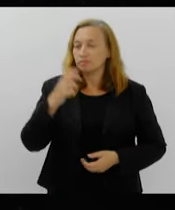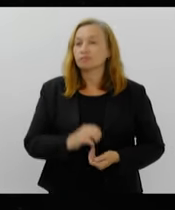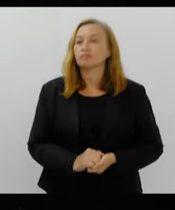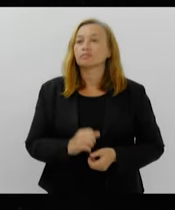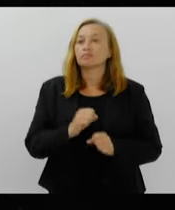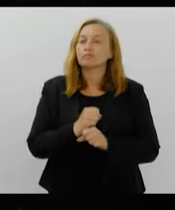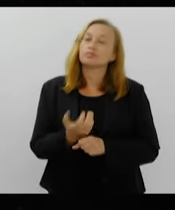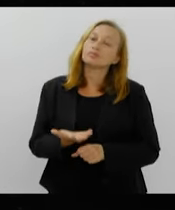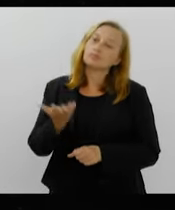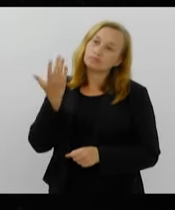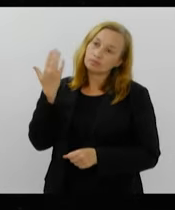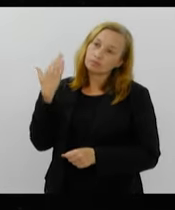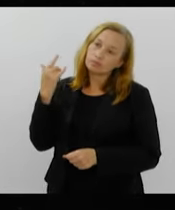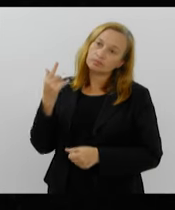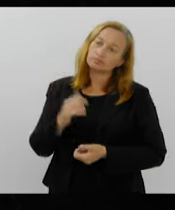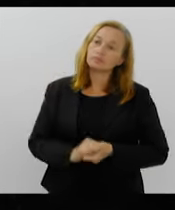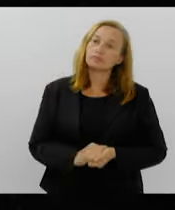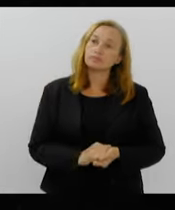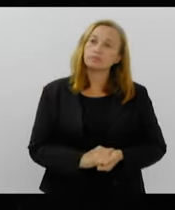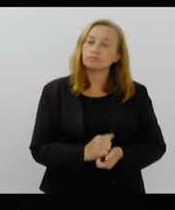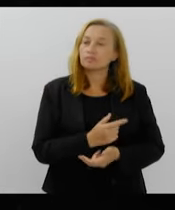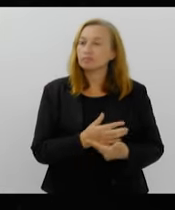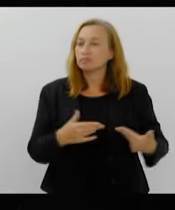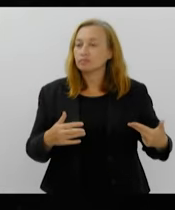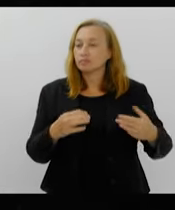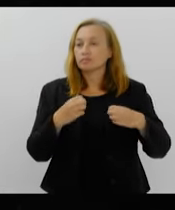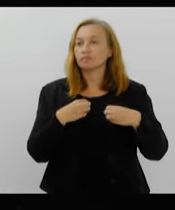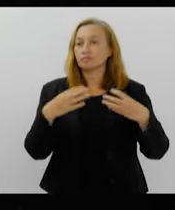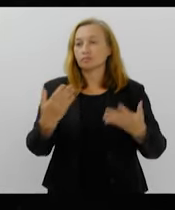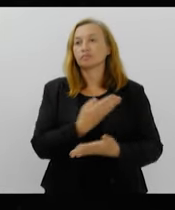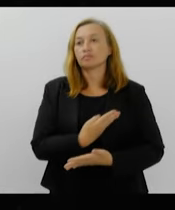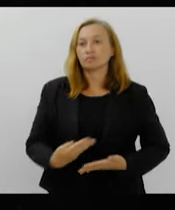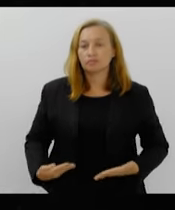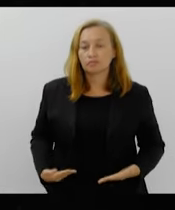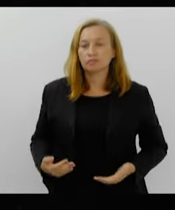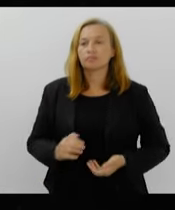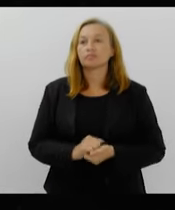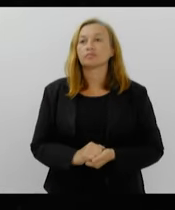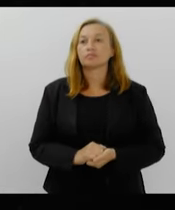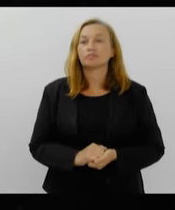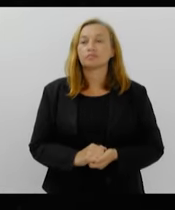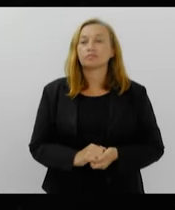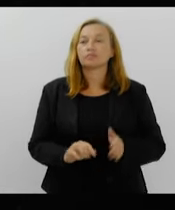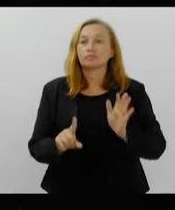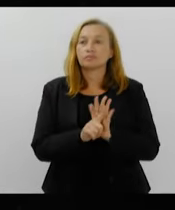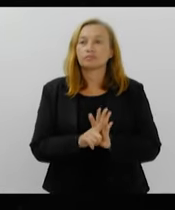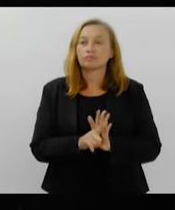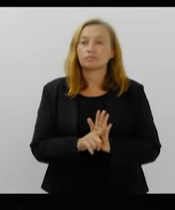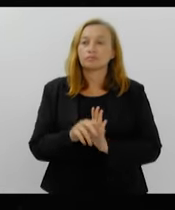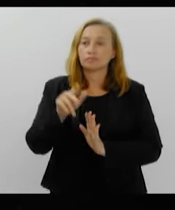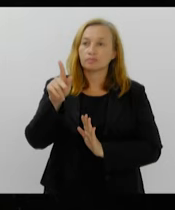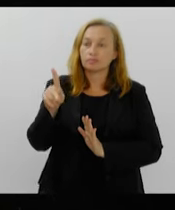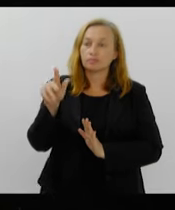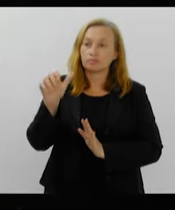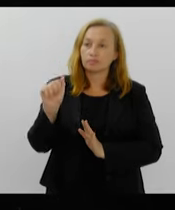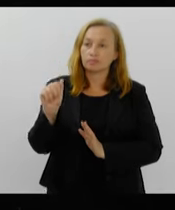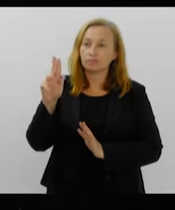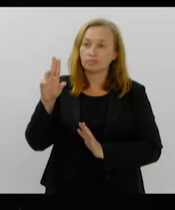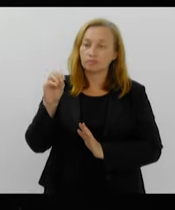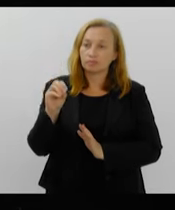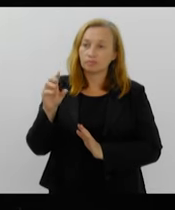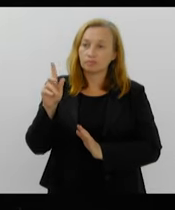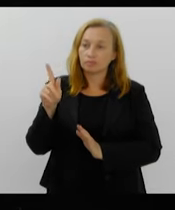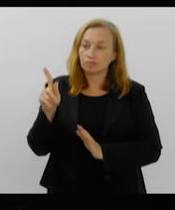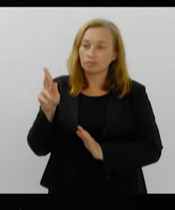no ano passado ter feito inúmeras audiências públicas da Lei Paulo Gustavo que foi